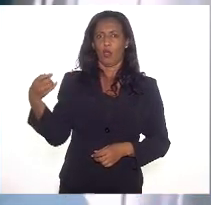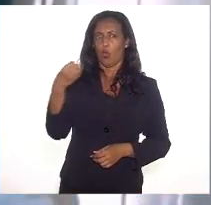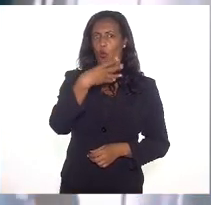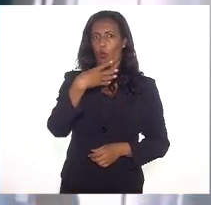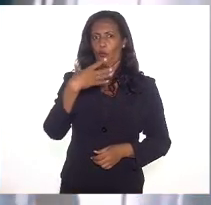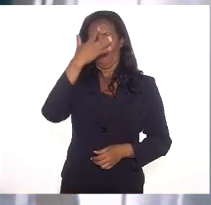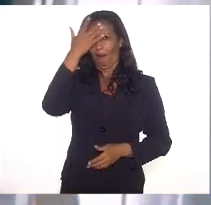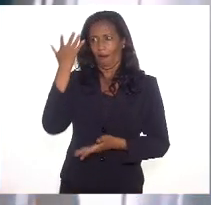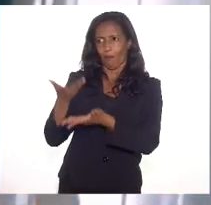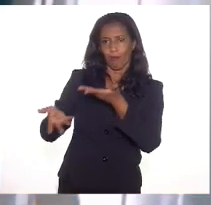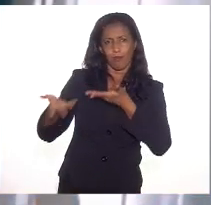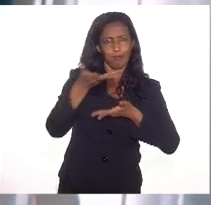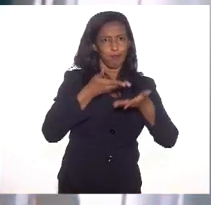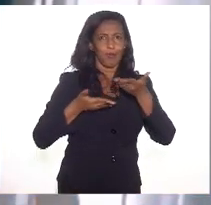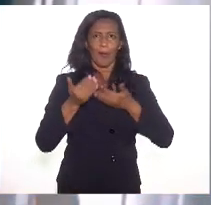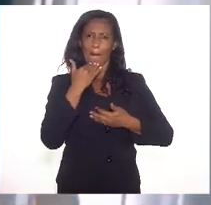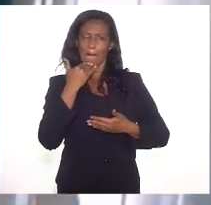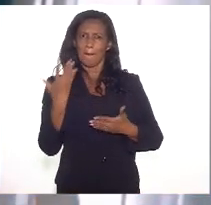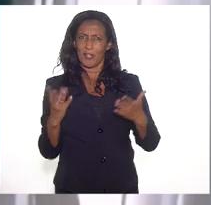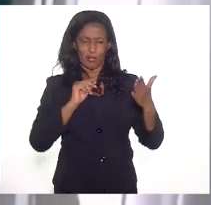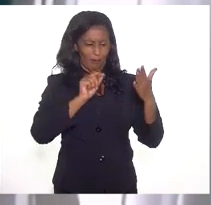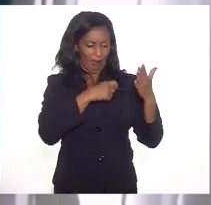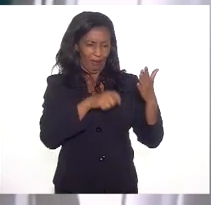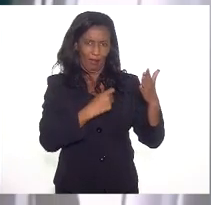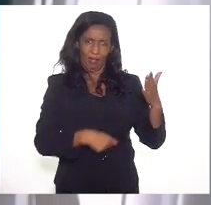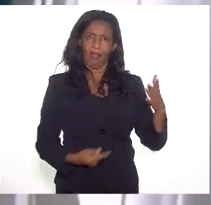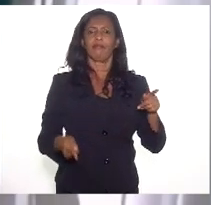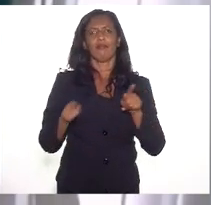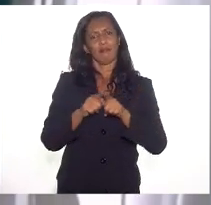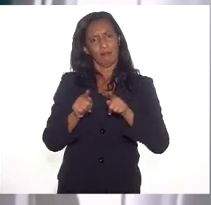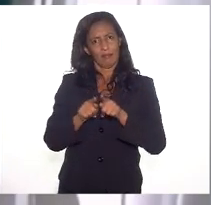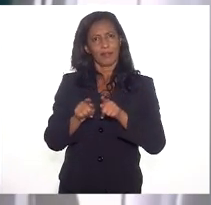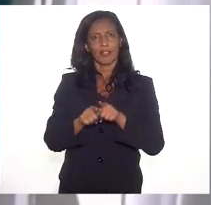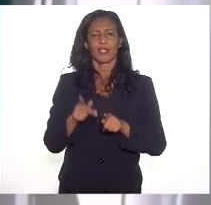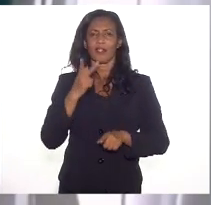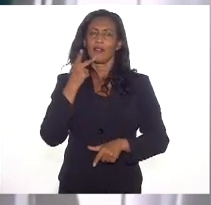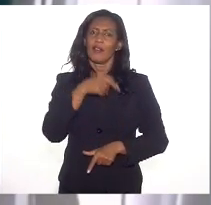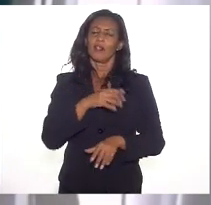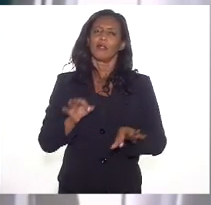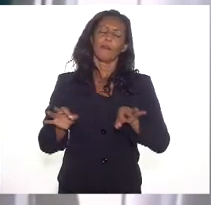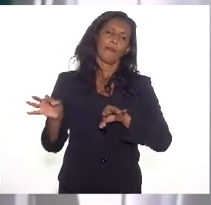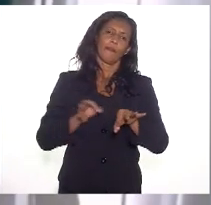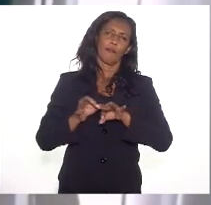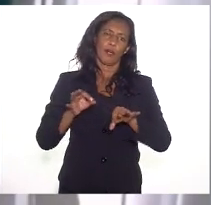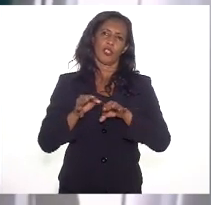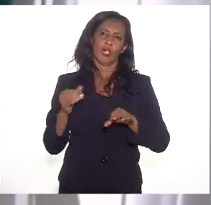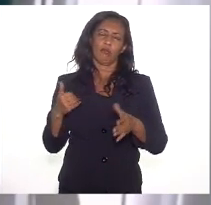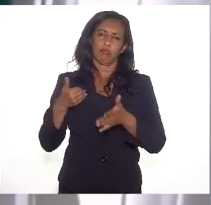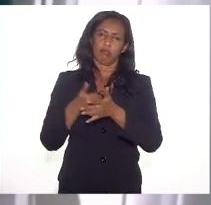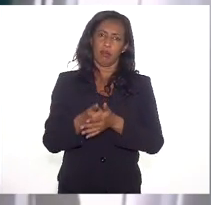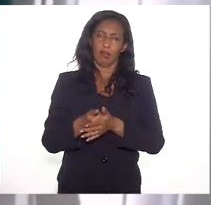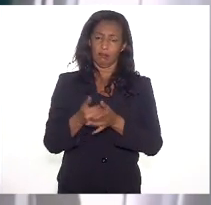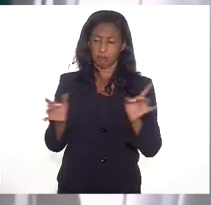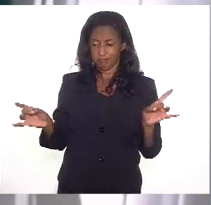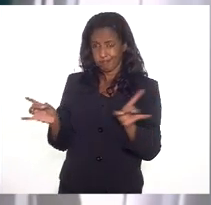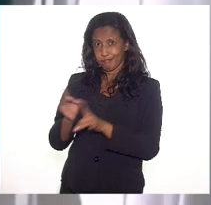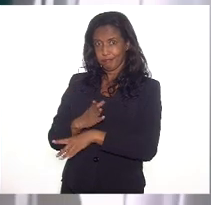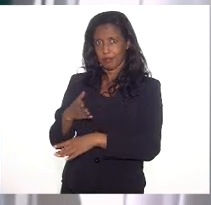coautorias dos deputados e deputadas que pediram para ser coautores também, e falar que esse projeto, espero que seja brevemente